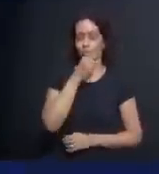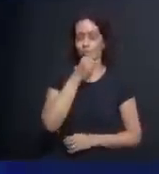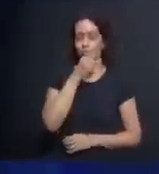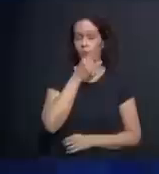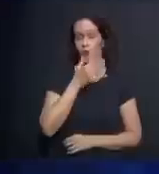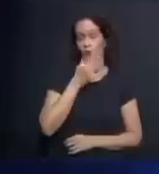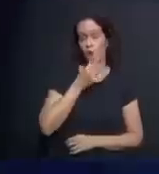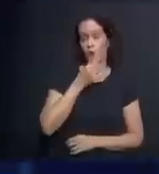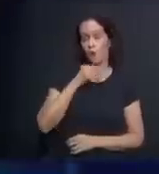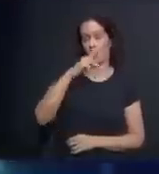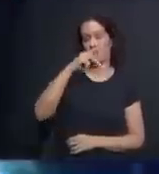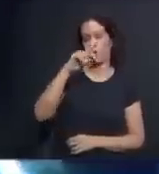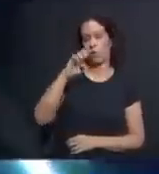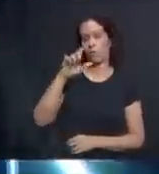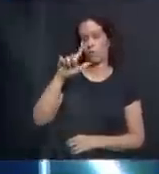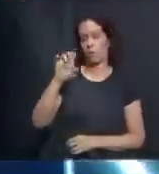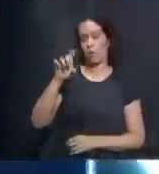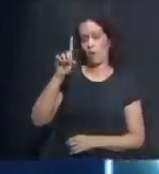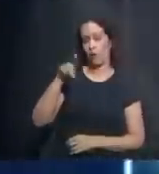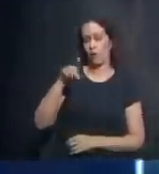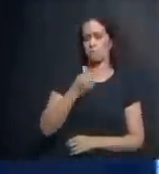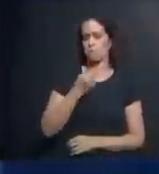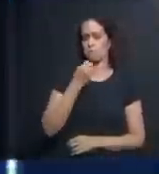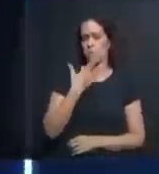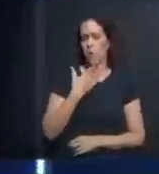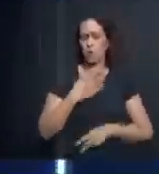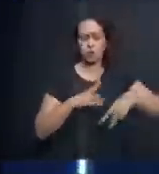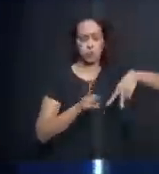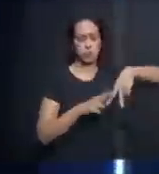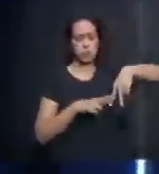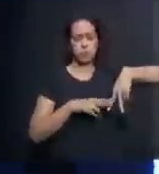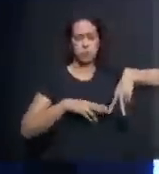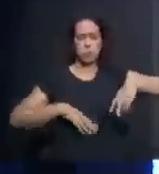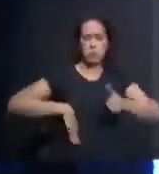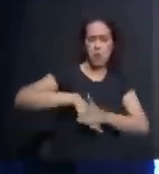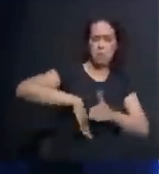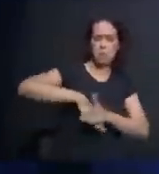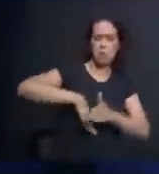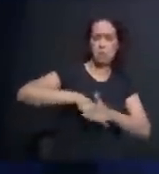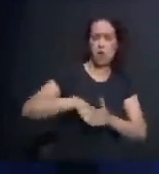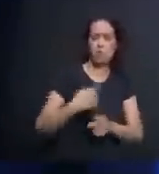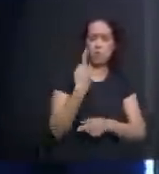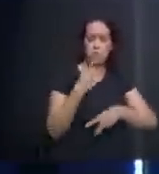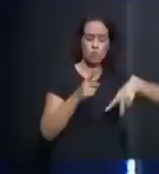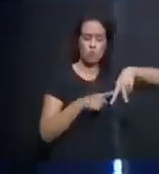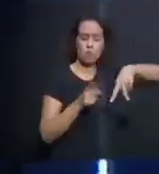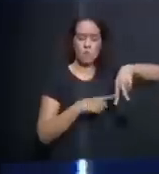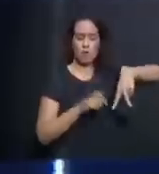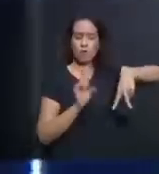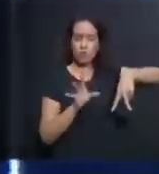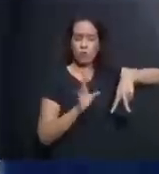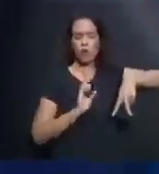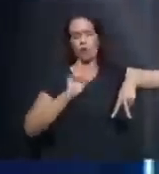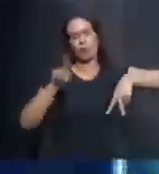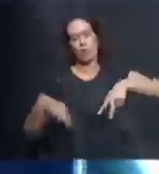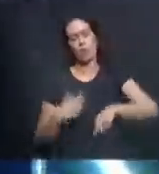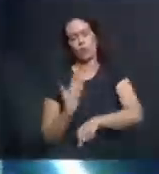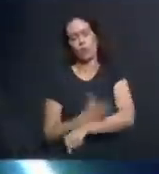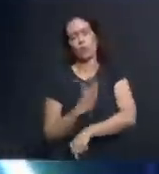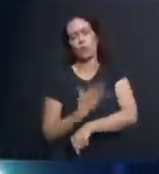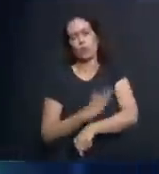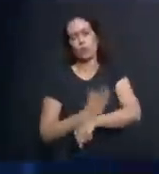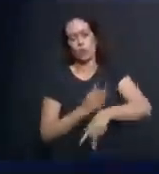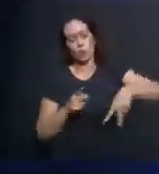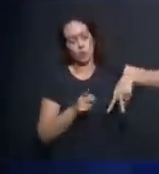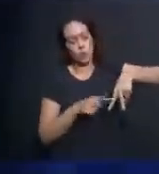só, mas depois dos treinos no Santos, ele ficou ensaiando e treinando e praticando bater falta com as duas pernas, e se